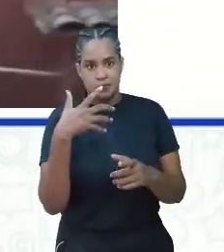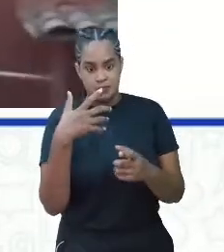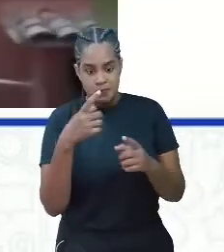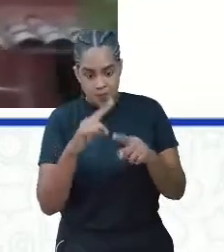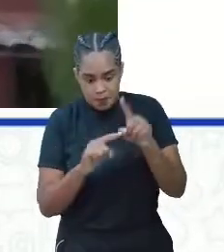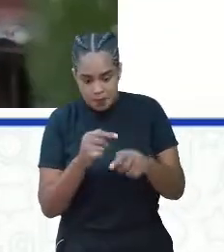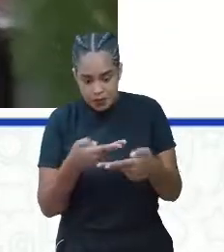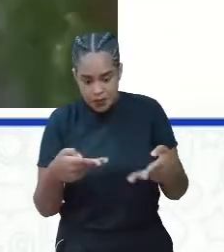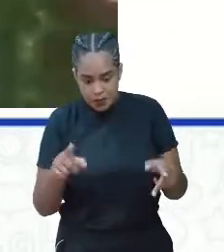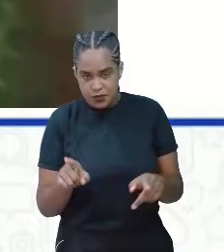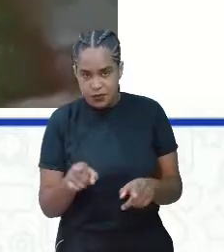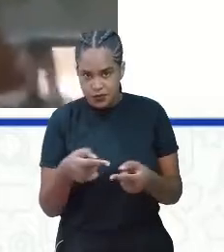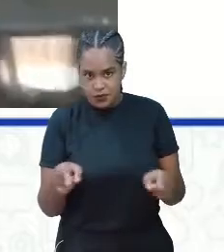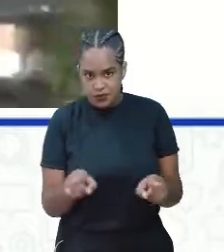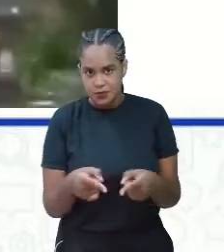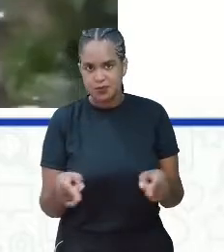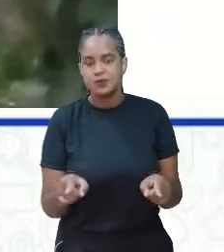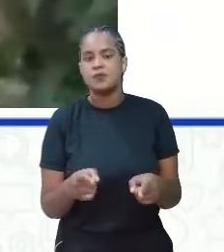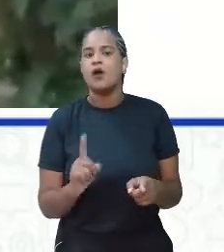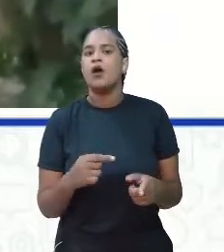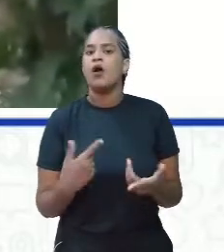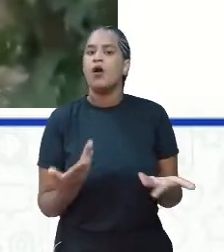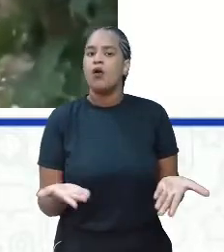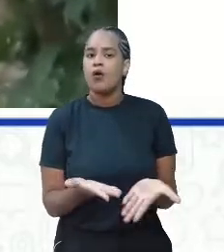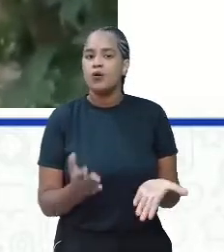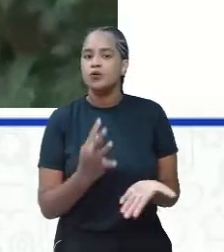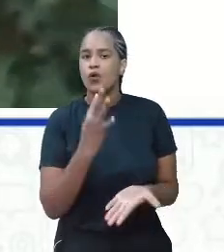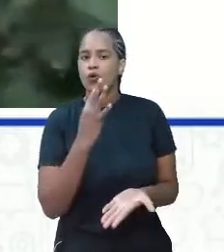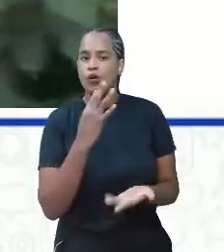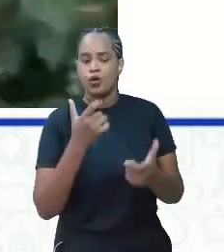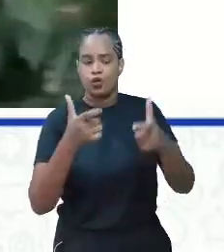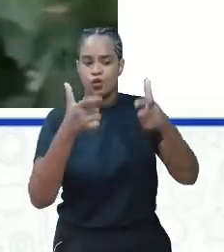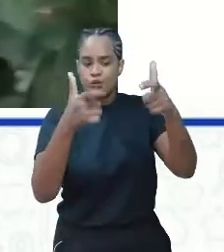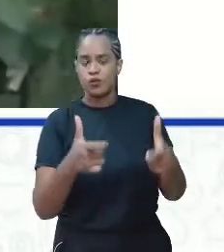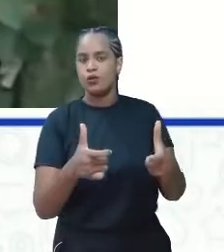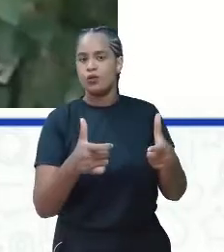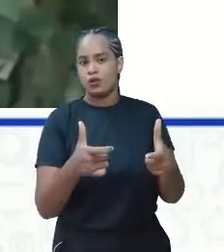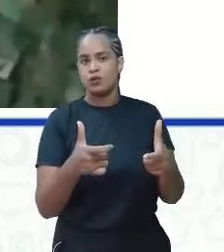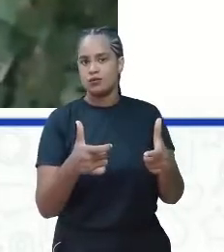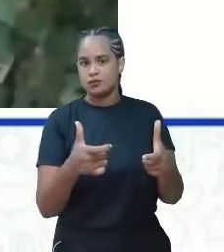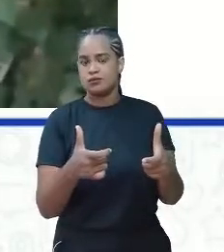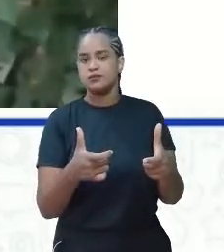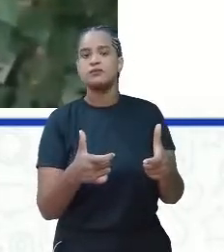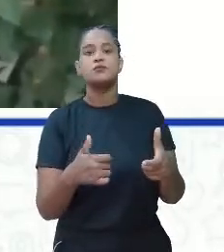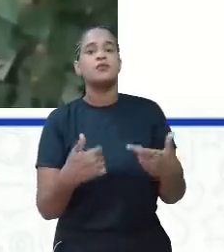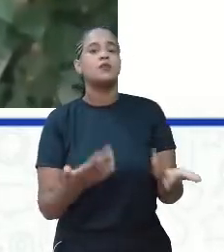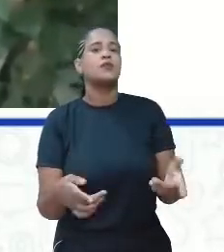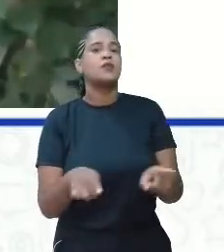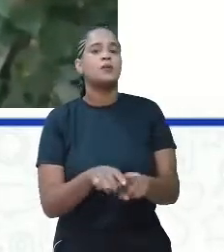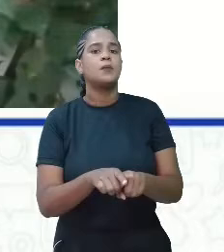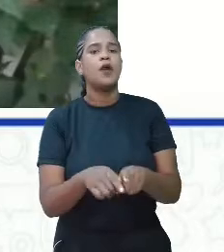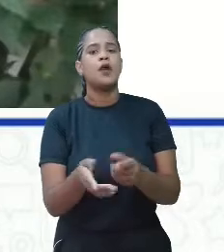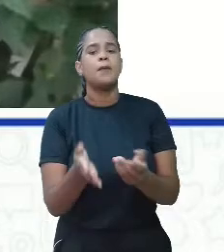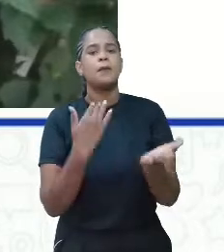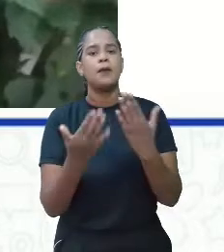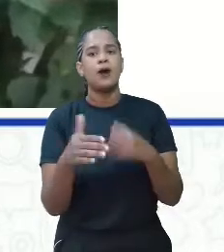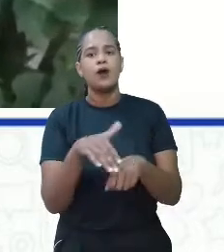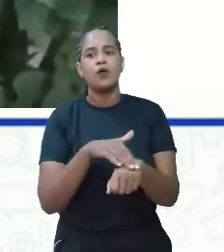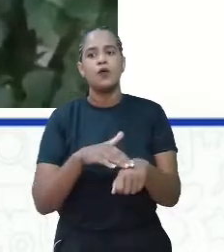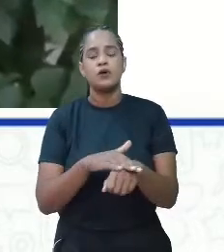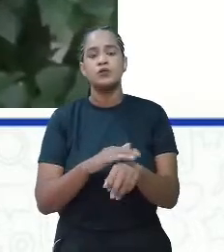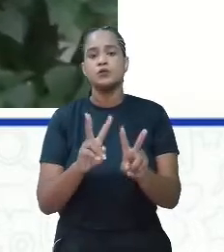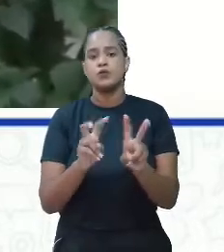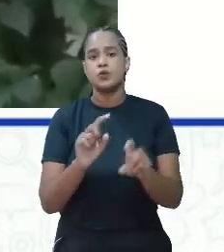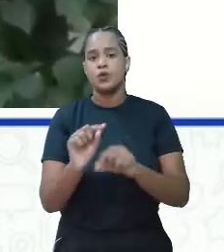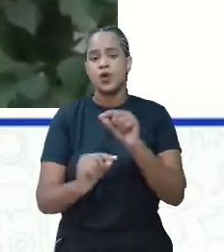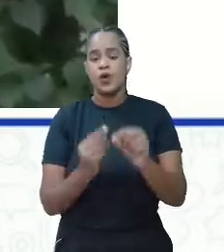vai conhecer a oficina dele e a gente vai conhecer um pouco sobre a produção e